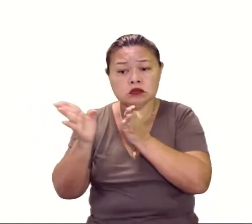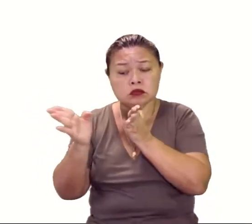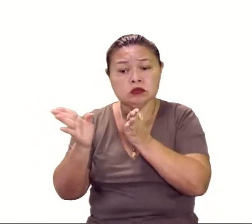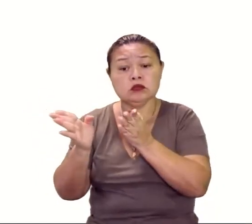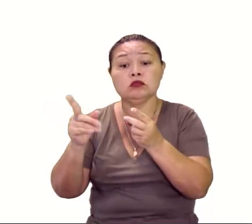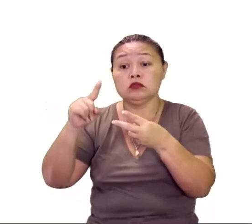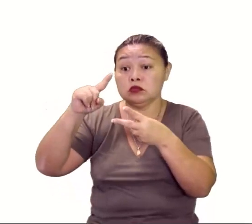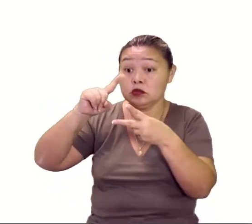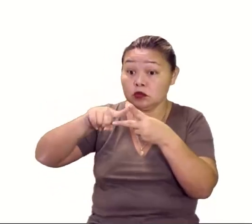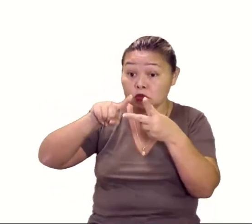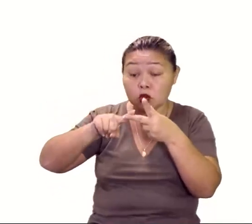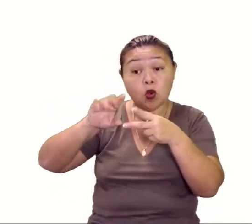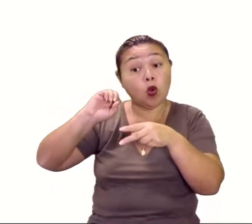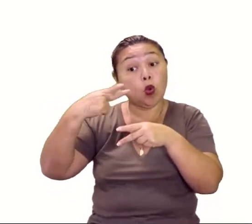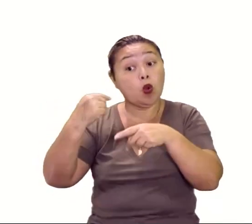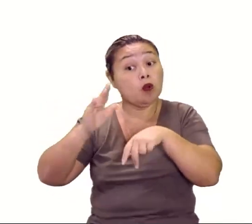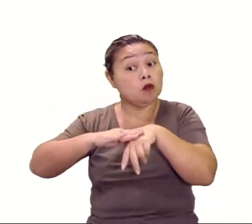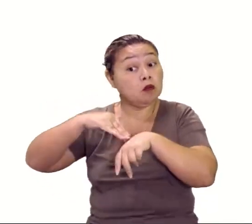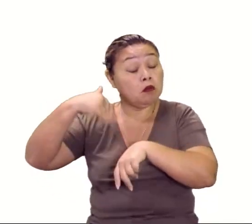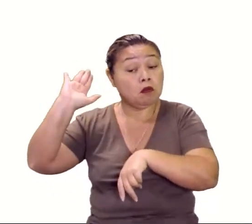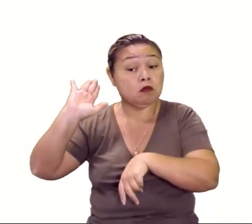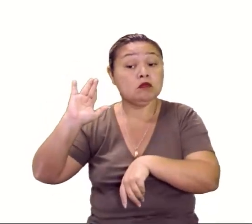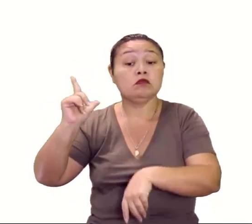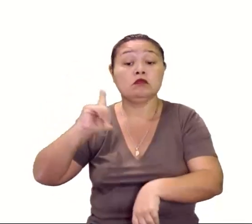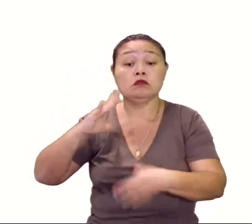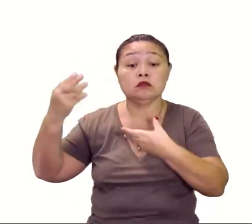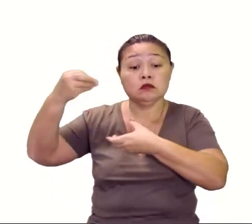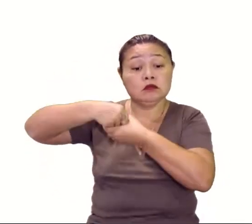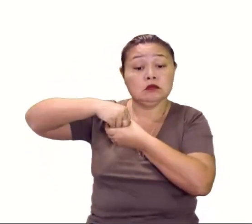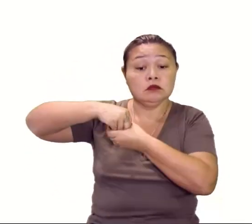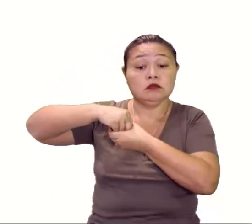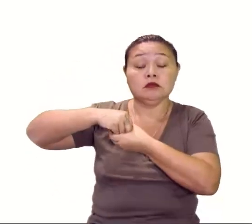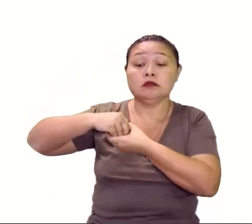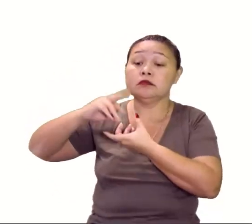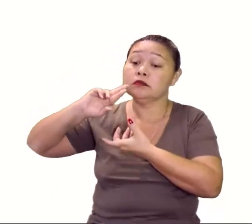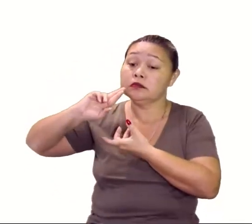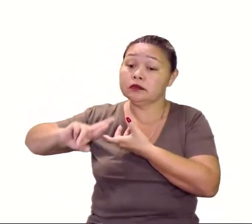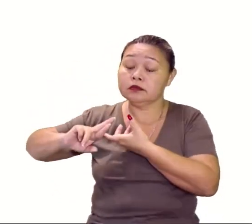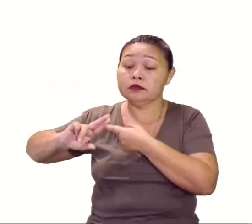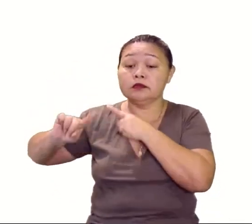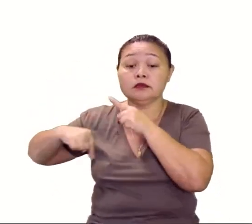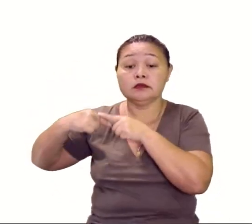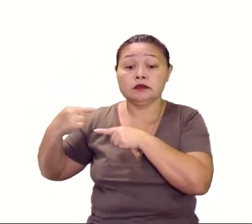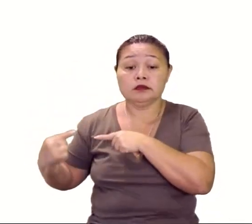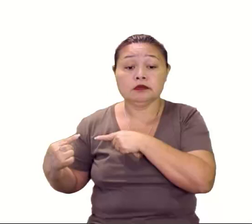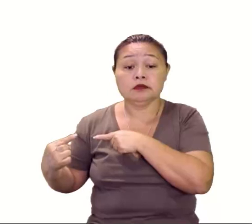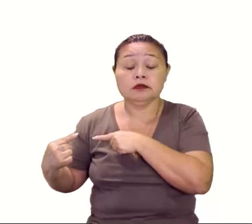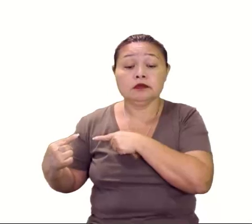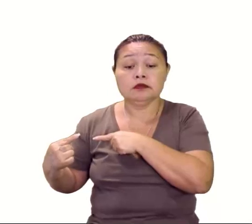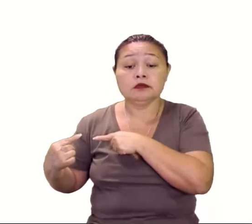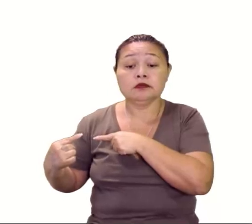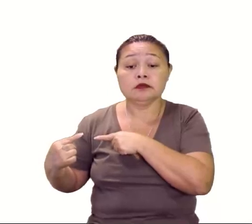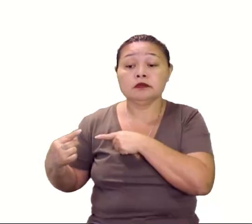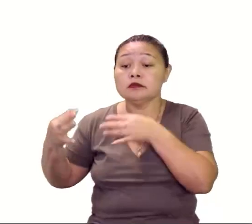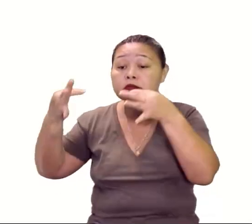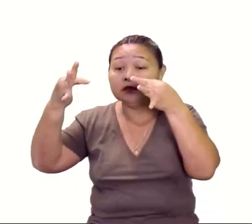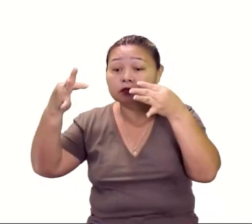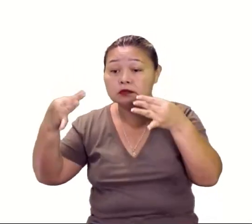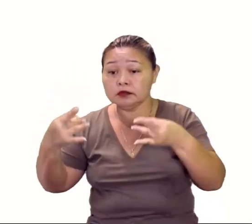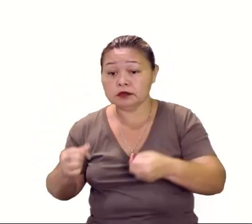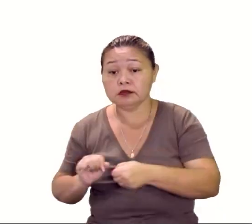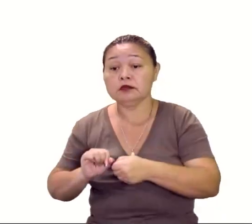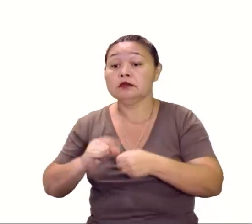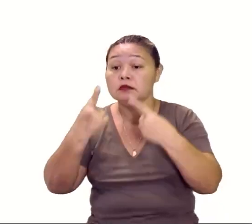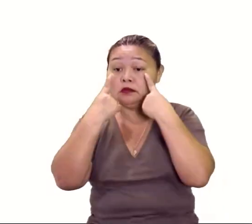cultivam 2 ou mais? Então, já fica também respondido a próxima questão. Esse detalhe é